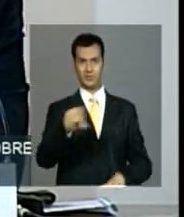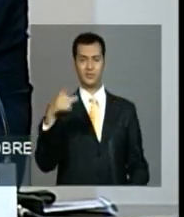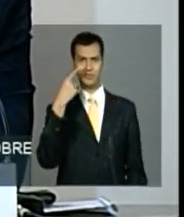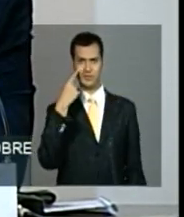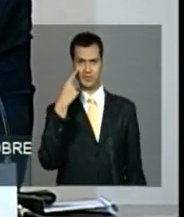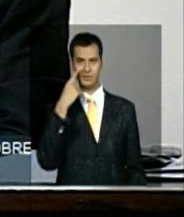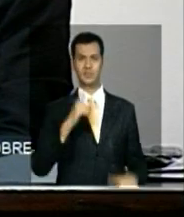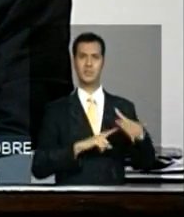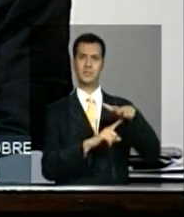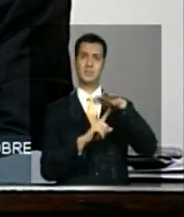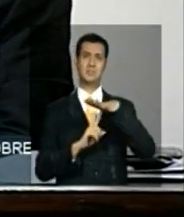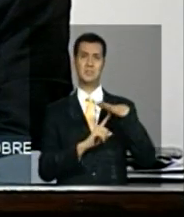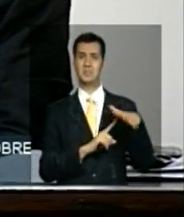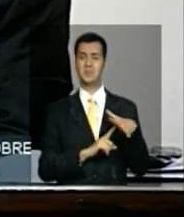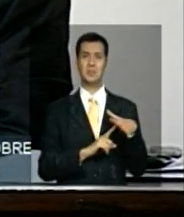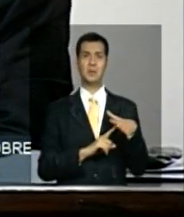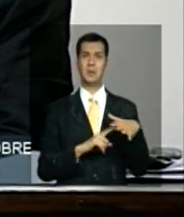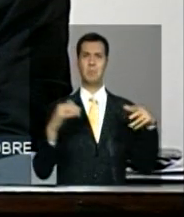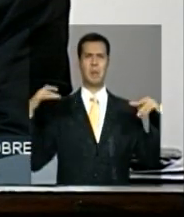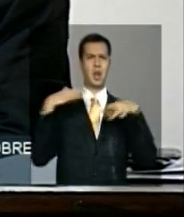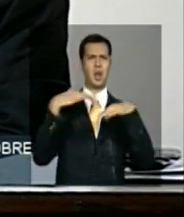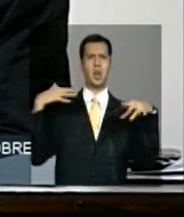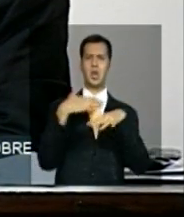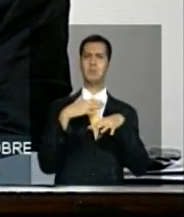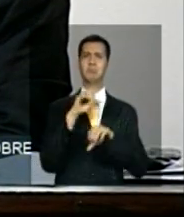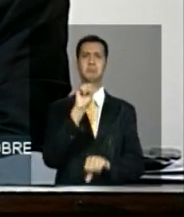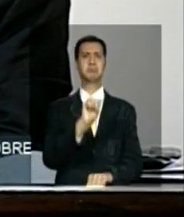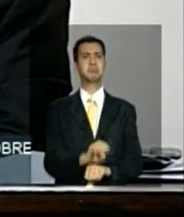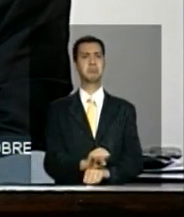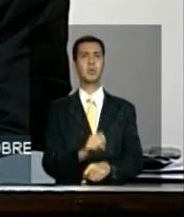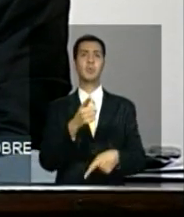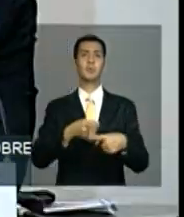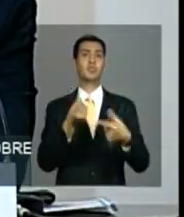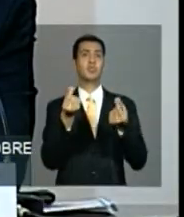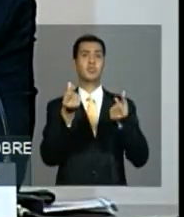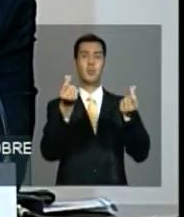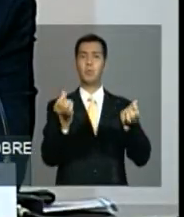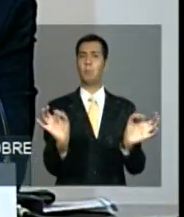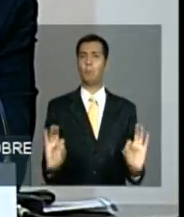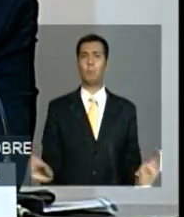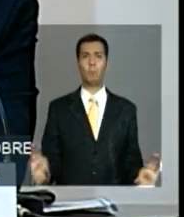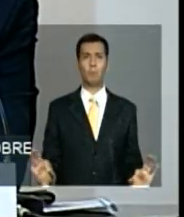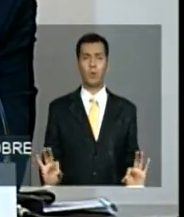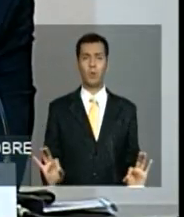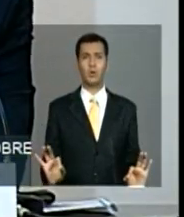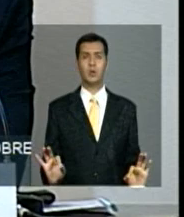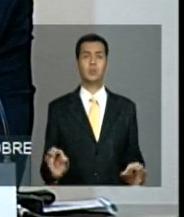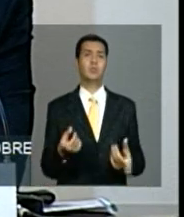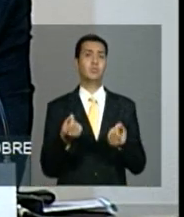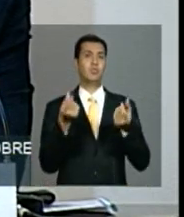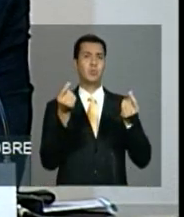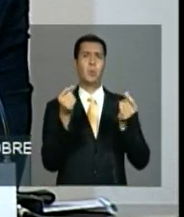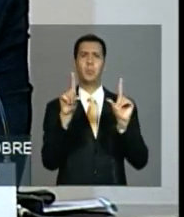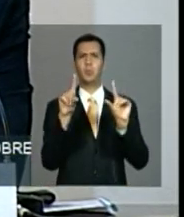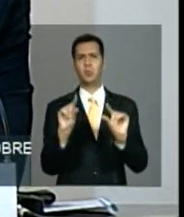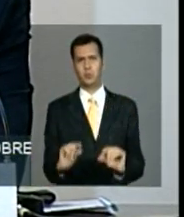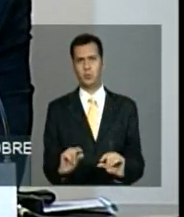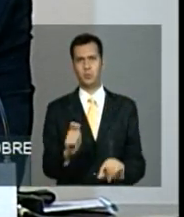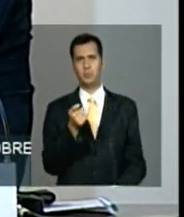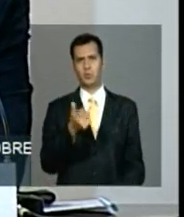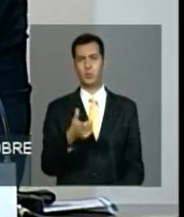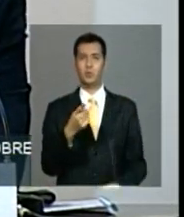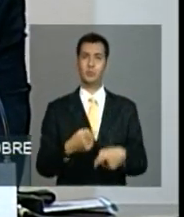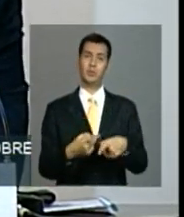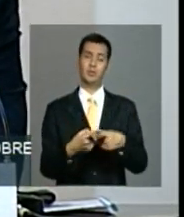movimento desapareceu porque na realidade a renda Não está circulando ou a renda que circula é muito menor em função